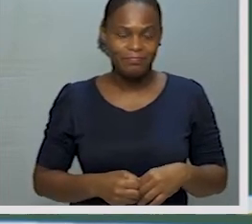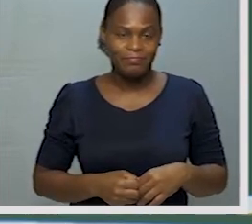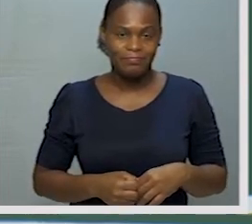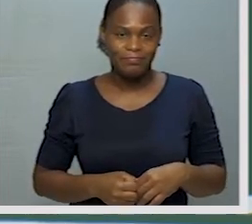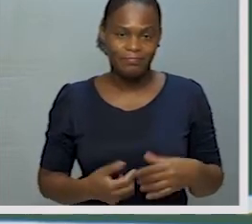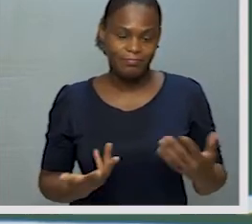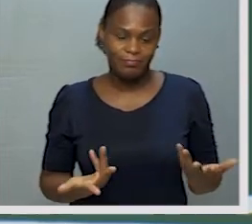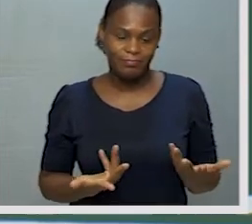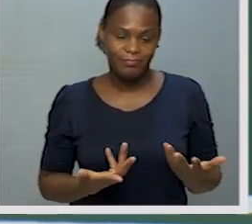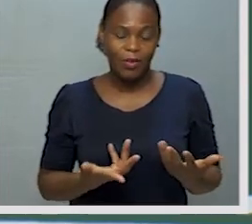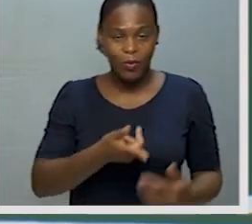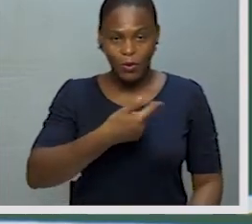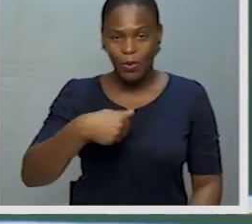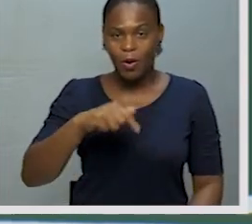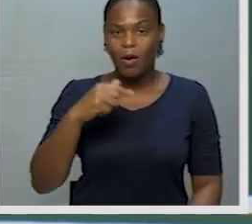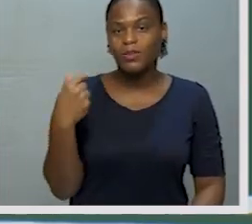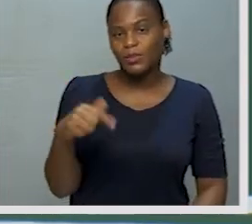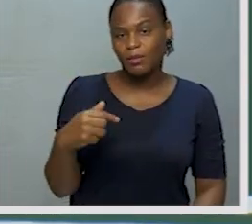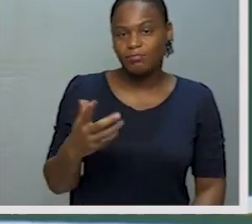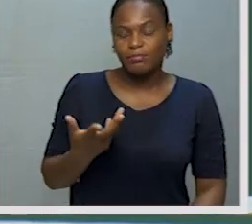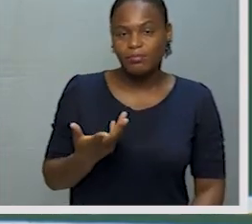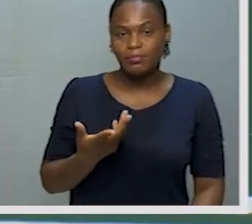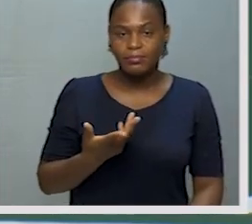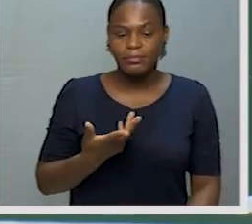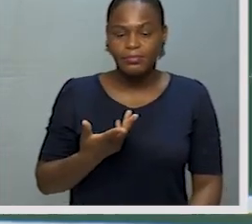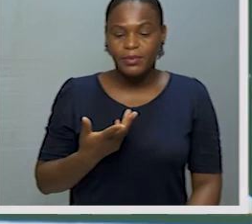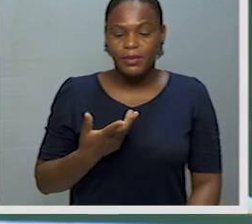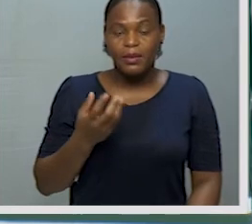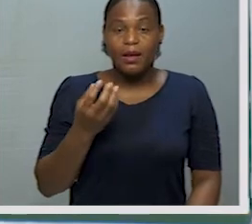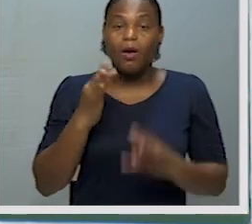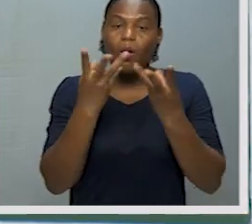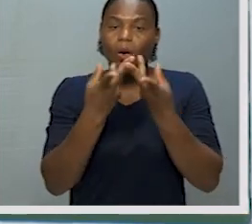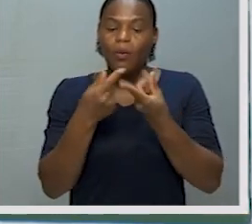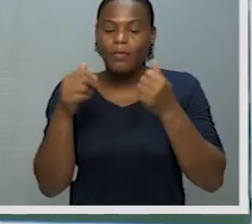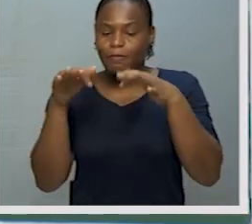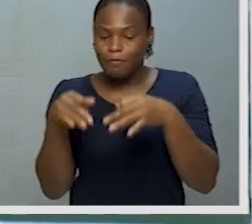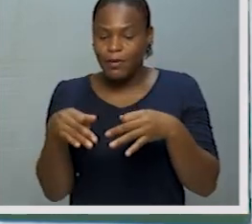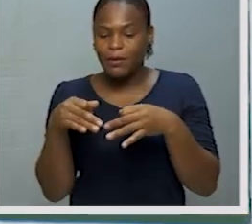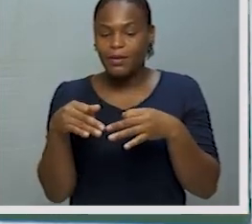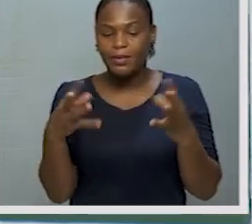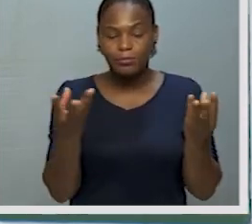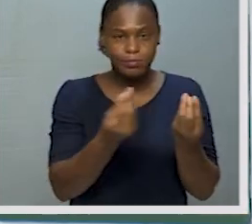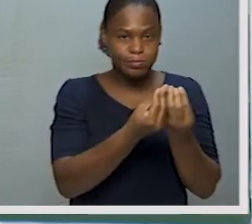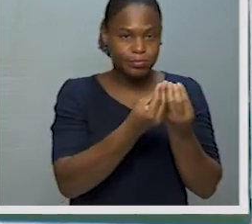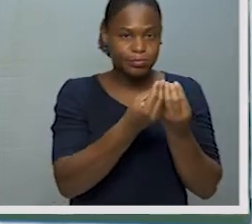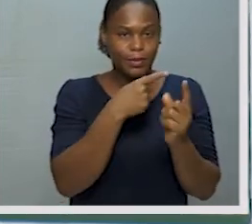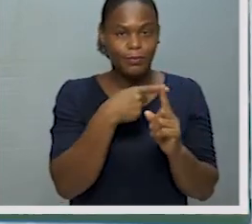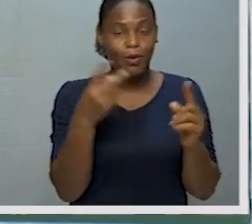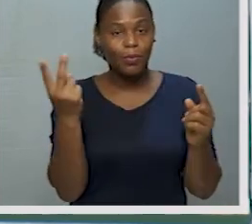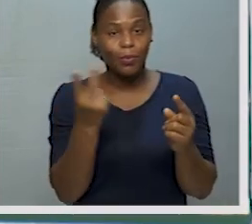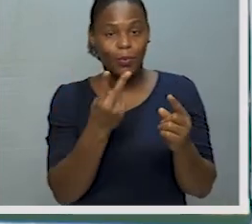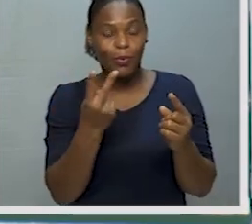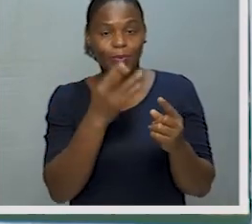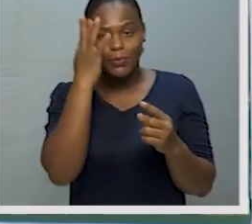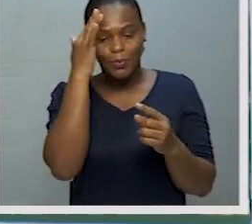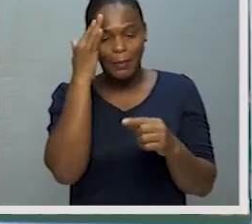9. Então, nós temos como resultado da soma dessas duas